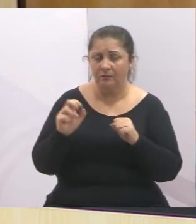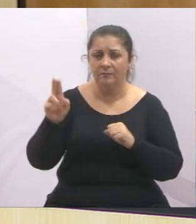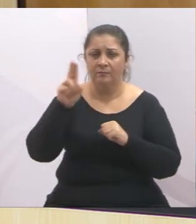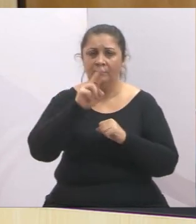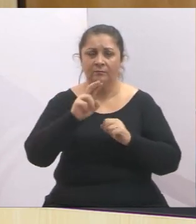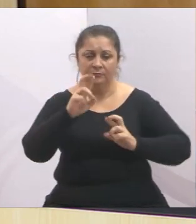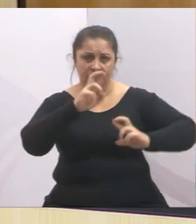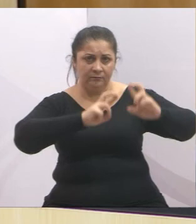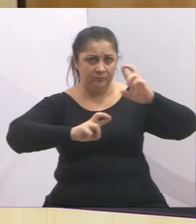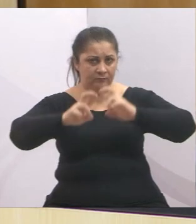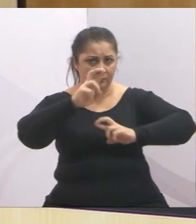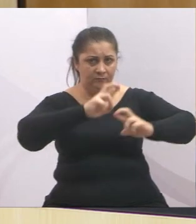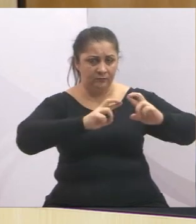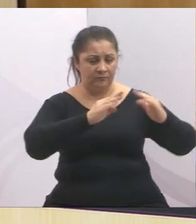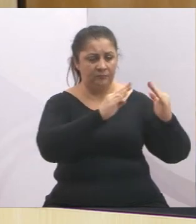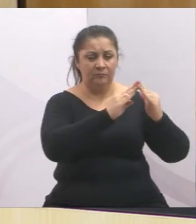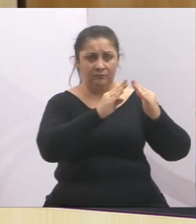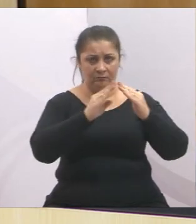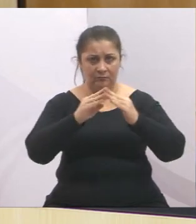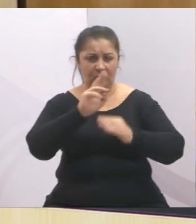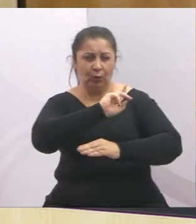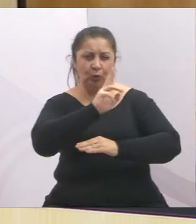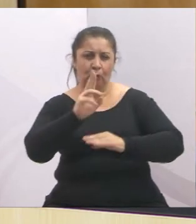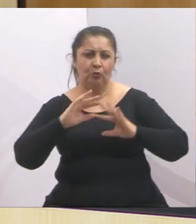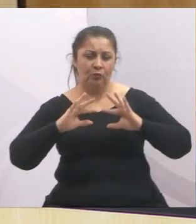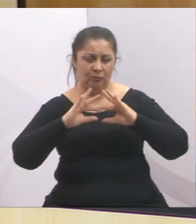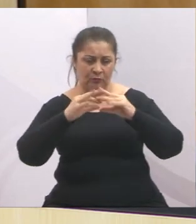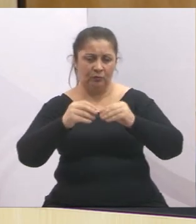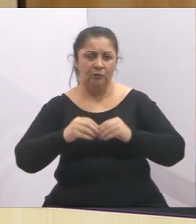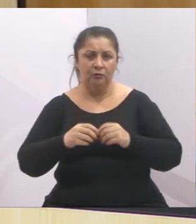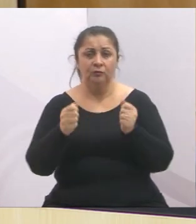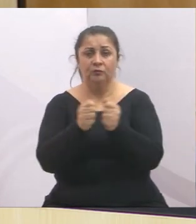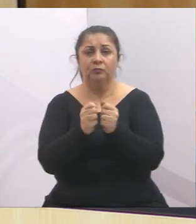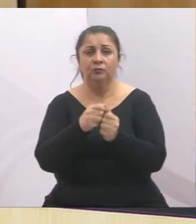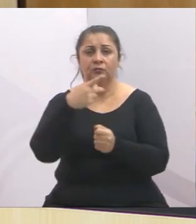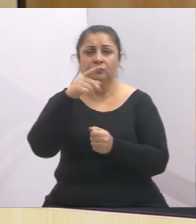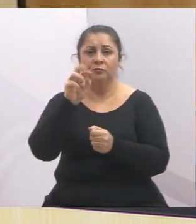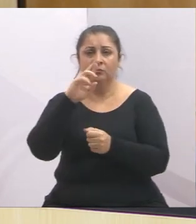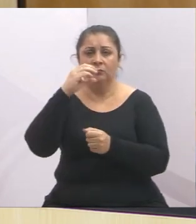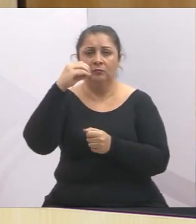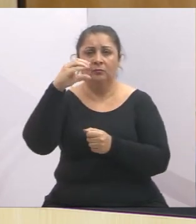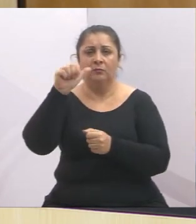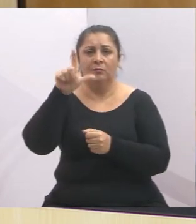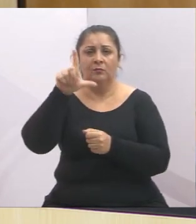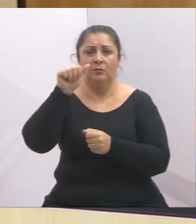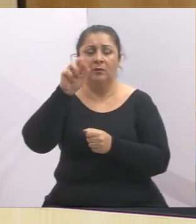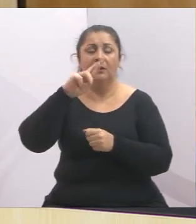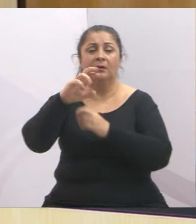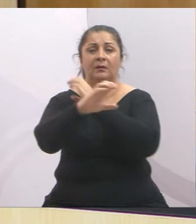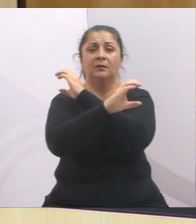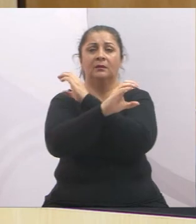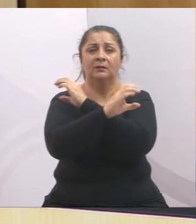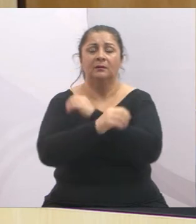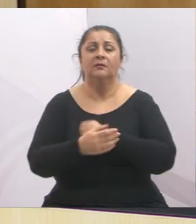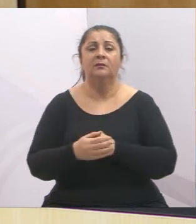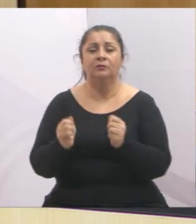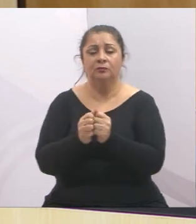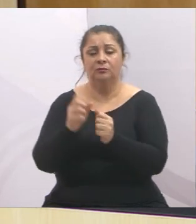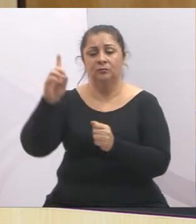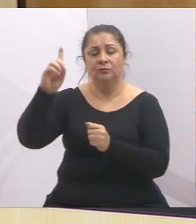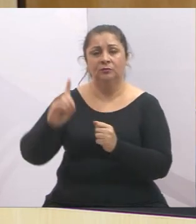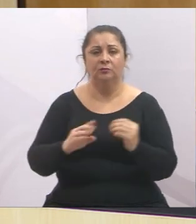uma vistoria nos condomínios mencionados junto aos técnicos da Prolar, Caixa Econômica Federal e a diretoria dos condomínios para